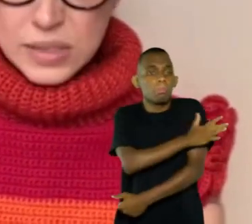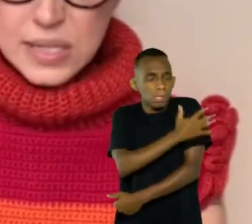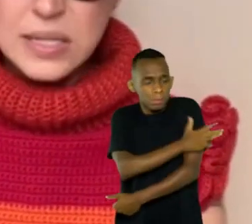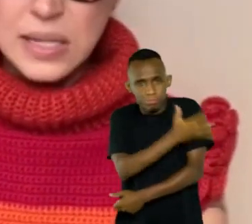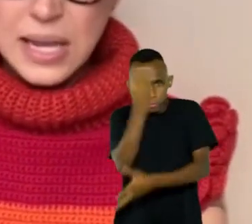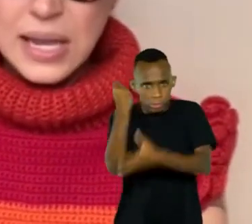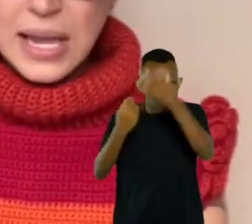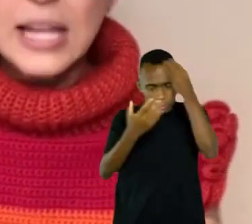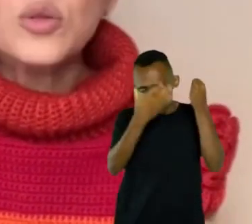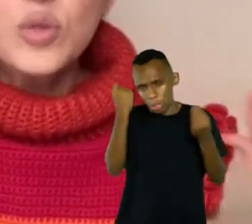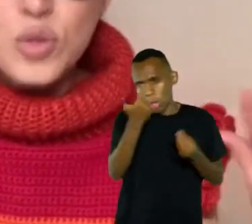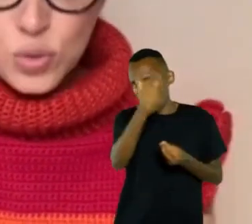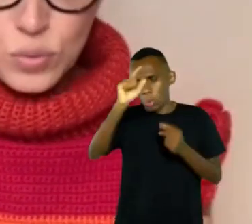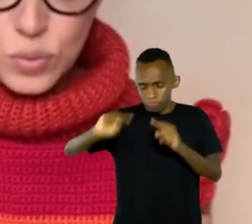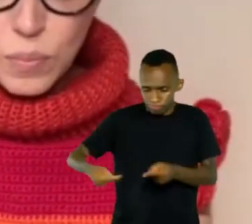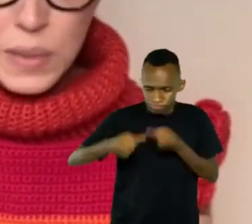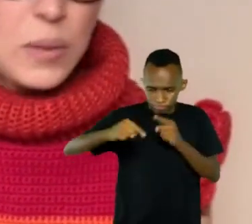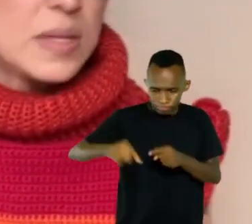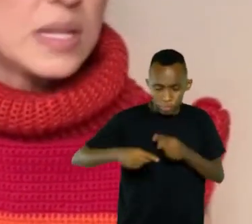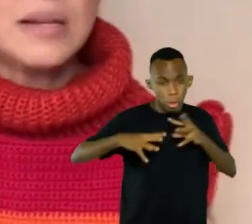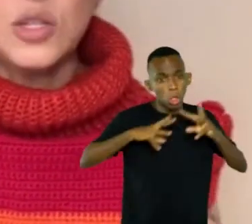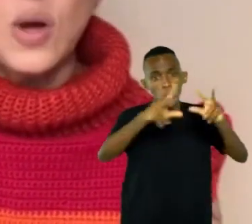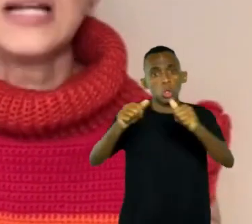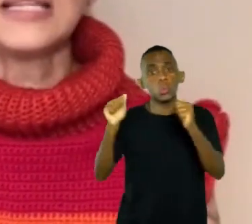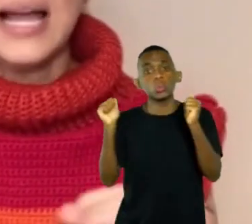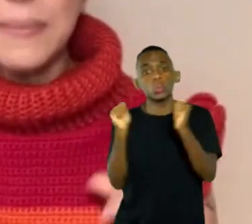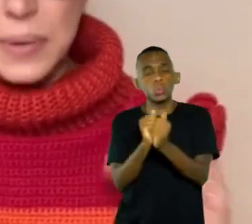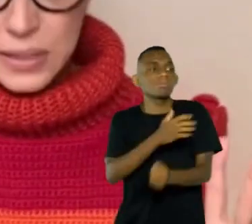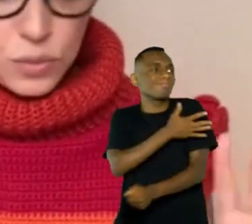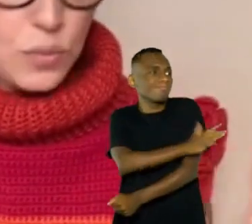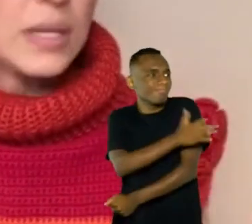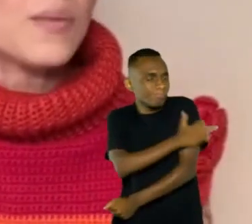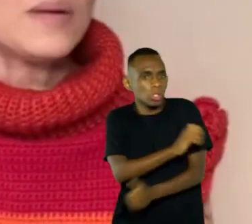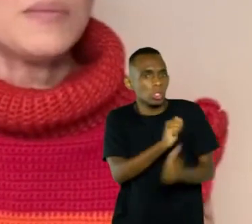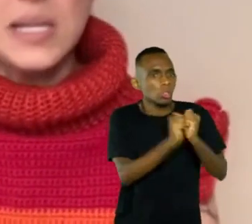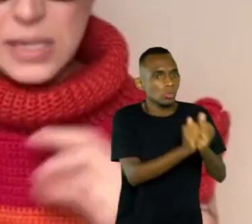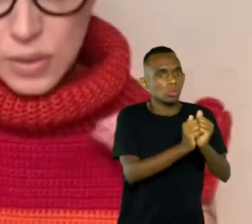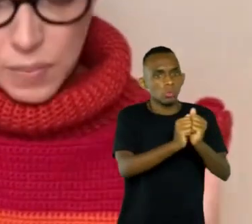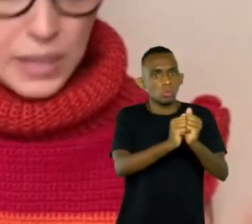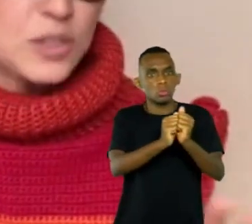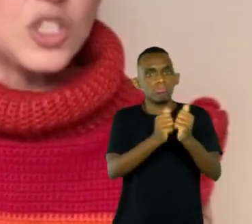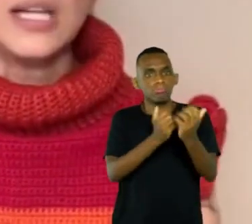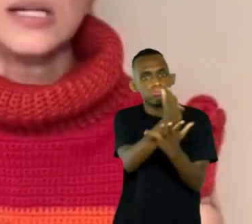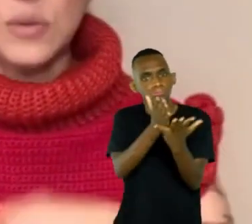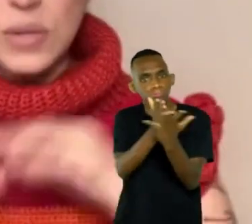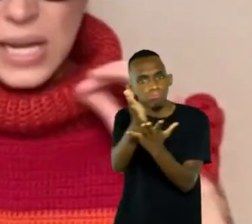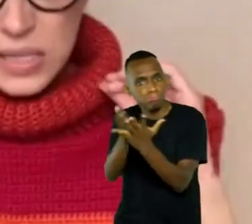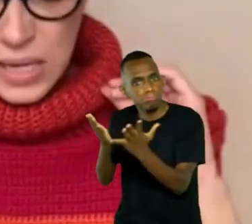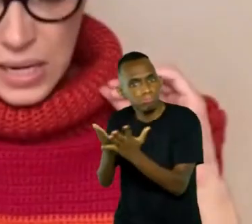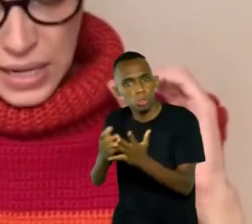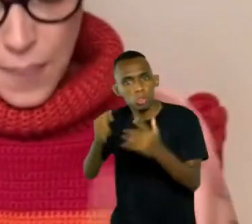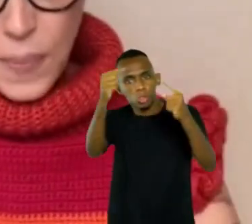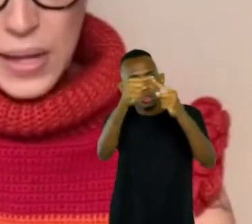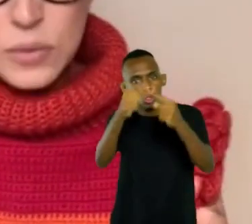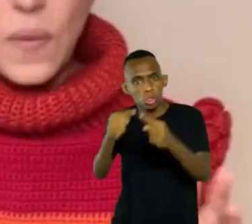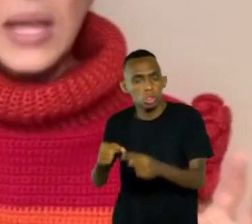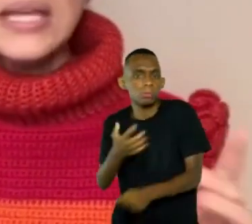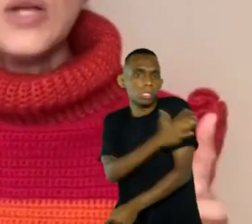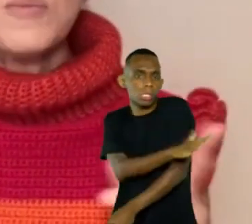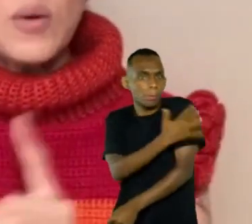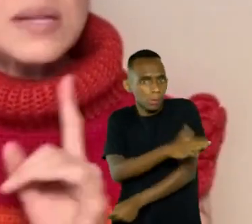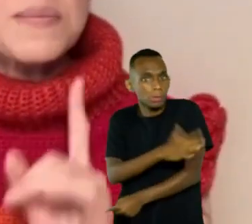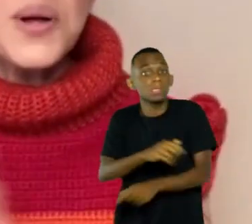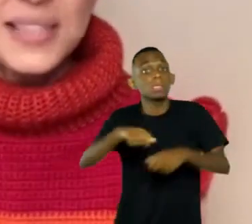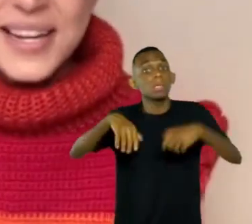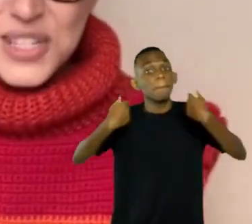outras lutas, né? É tudo junto. Preconceito adora andar em bando, e como eles andam em bando, a gente tem que destruir eles em bando.